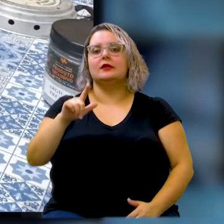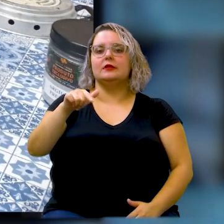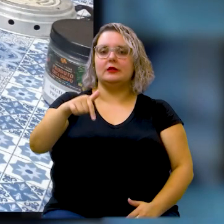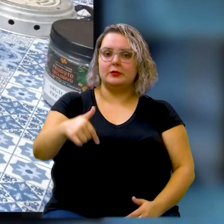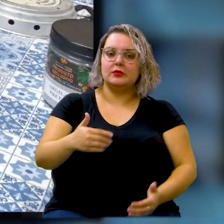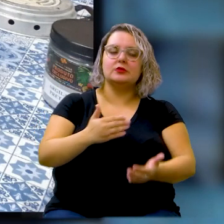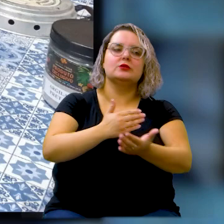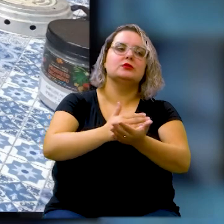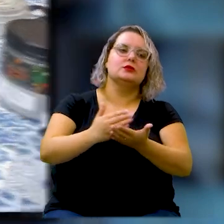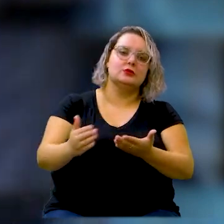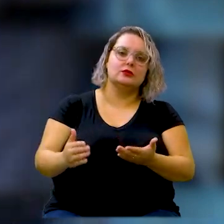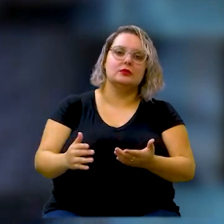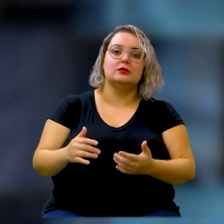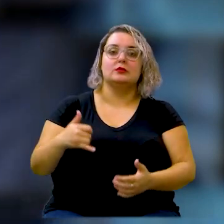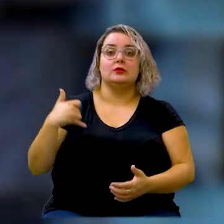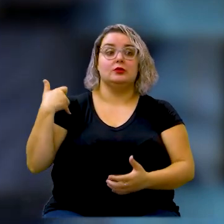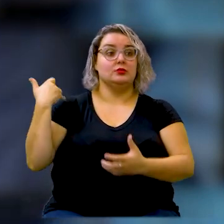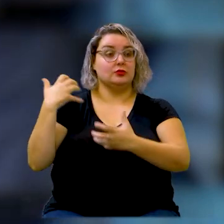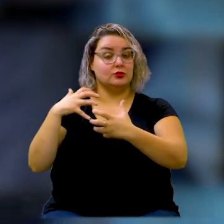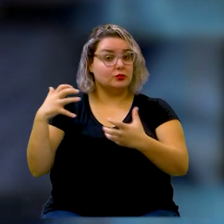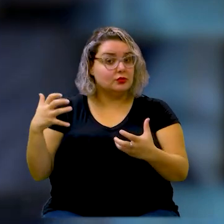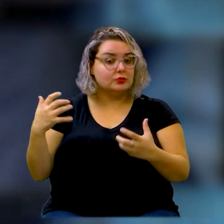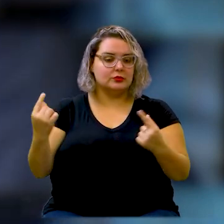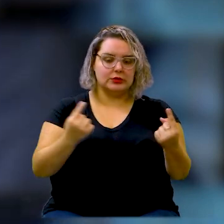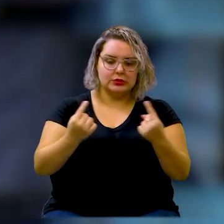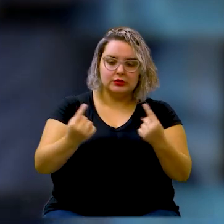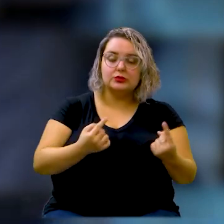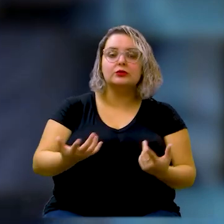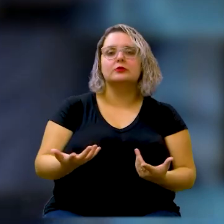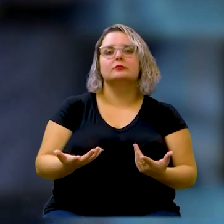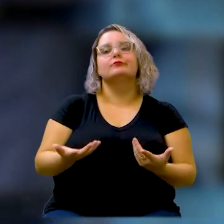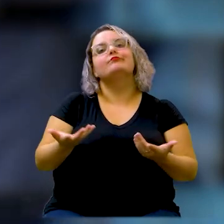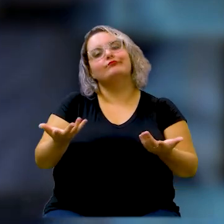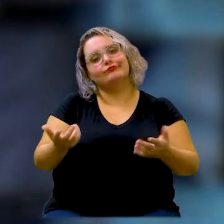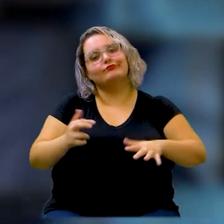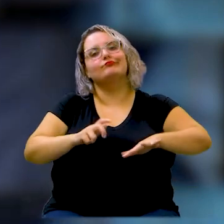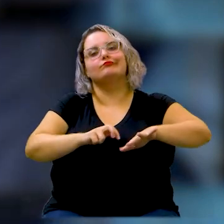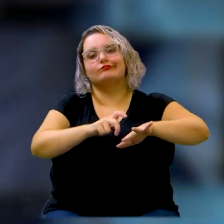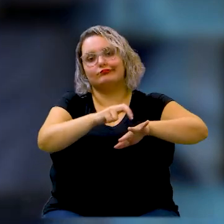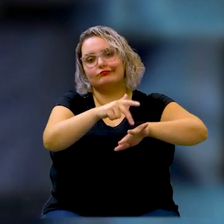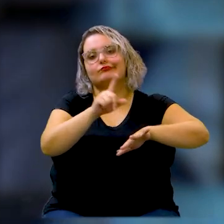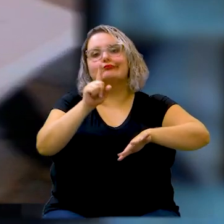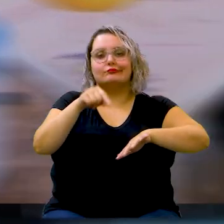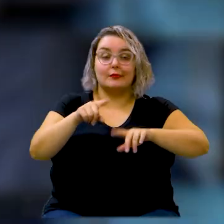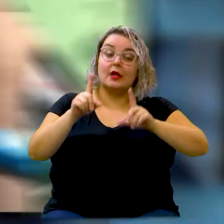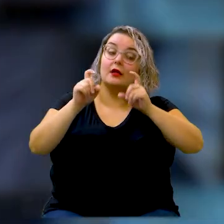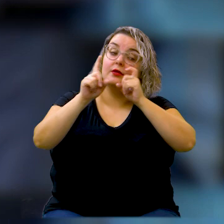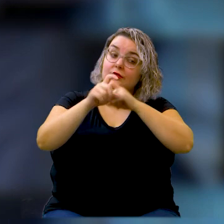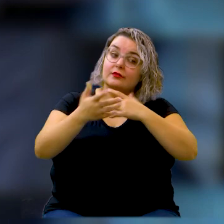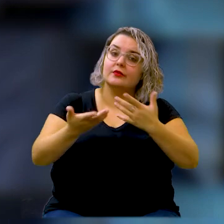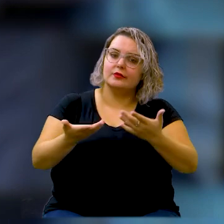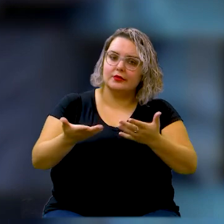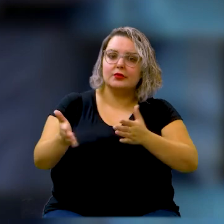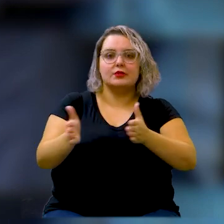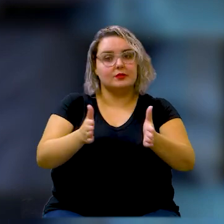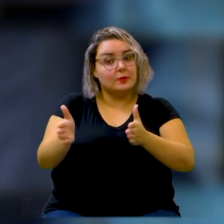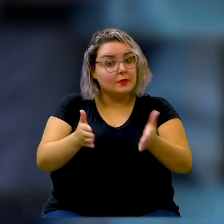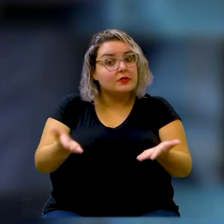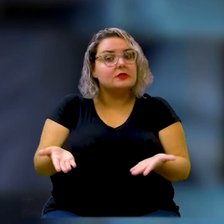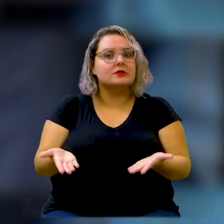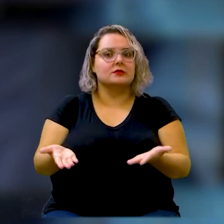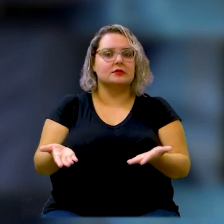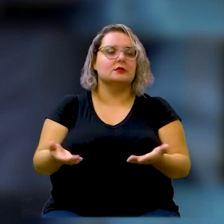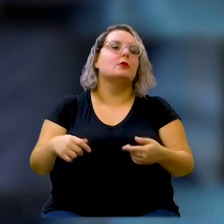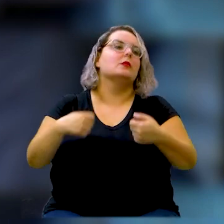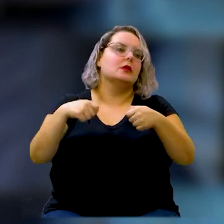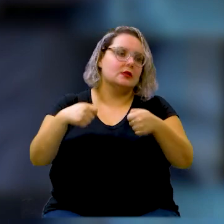que começaram muito a demanda dos idosos, a escada era um dificultador, né, de acessibilidade. Então,